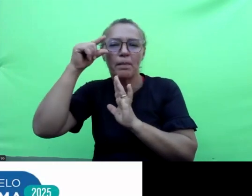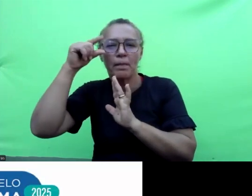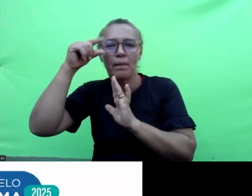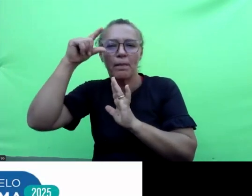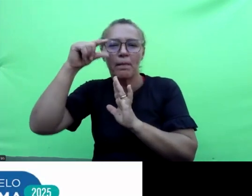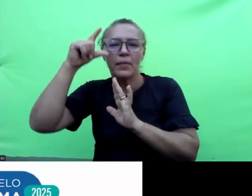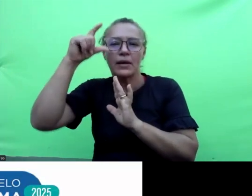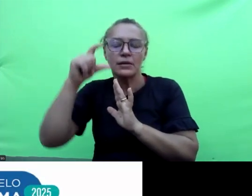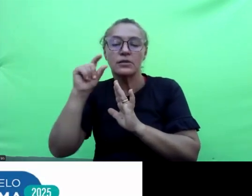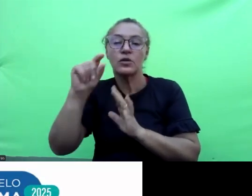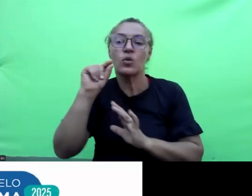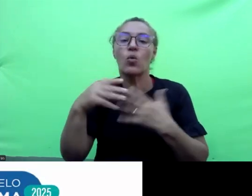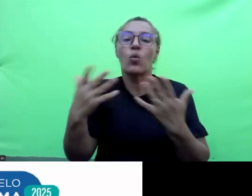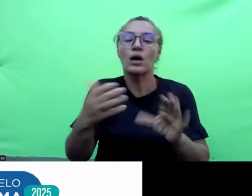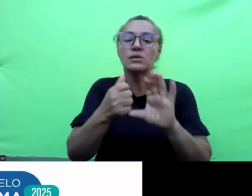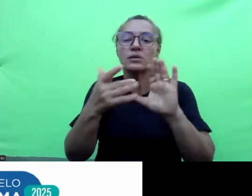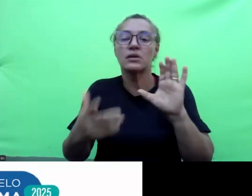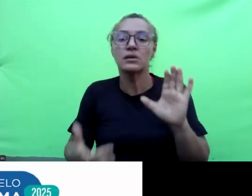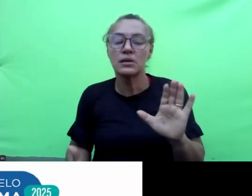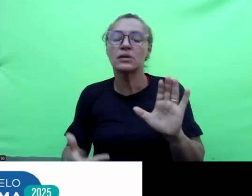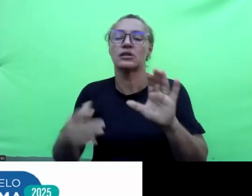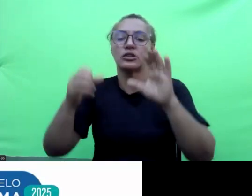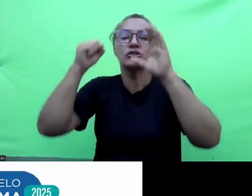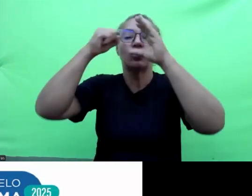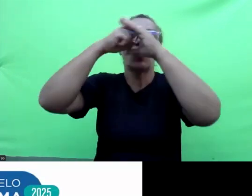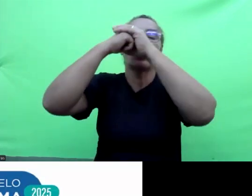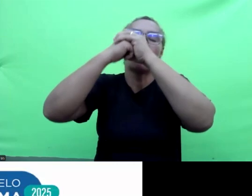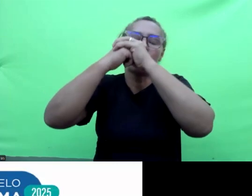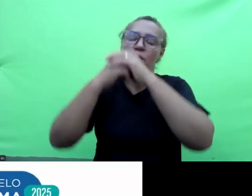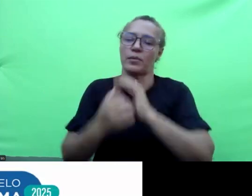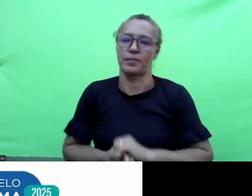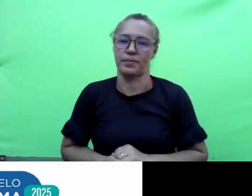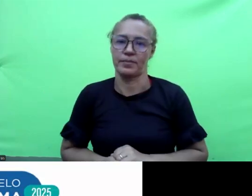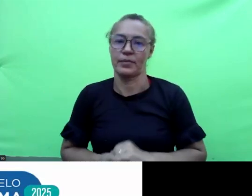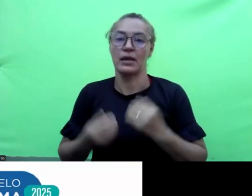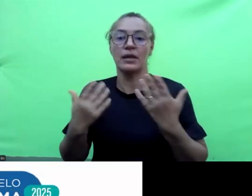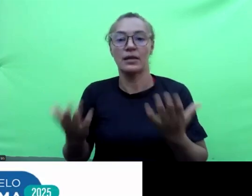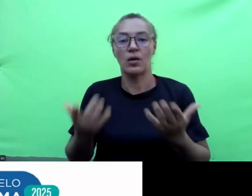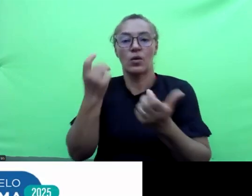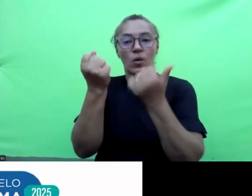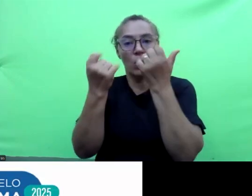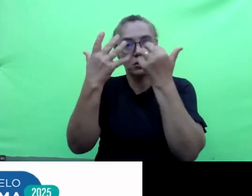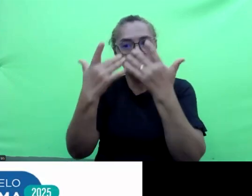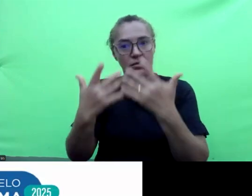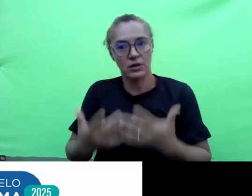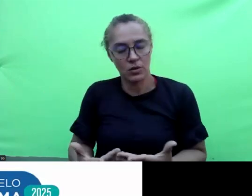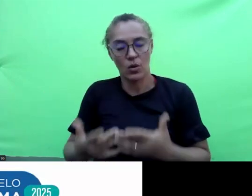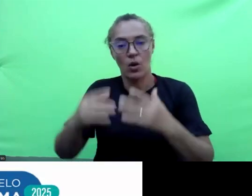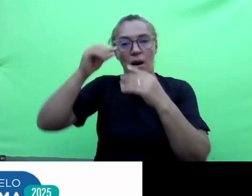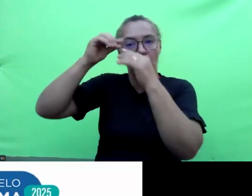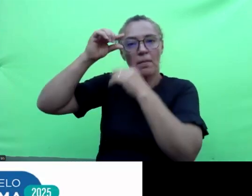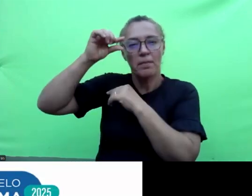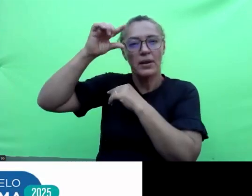geral. É uma boa pergunta, Maria Aparecida. Como a gente falou, a pressão intraocular é uma medida, é